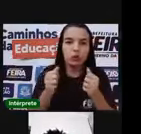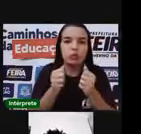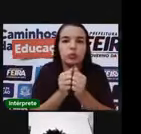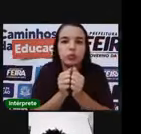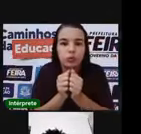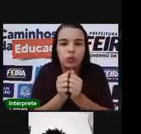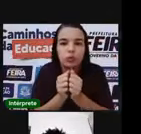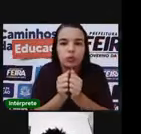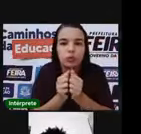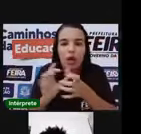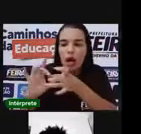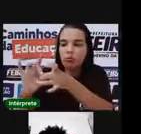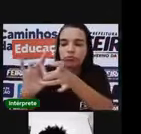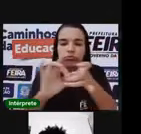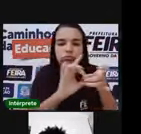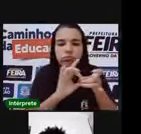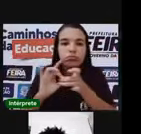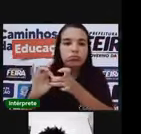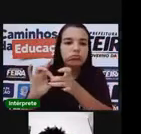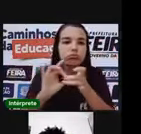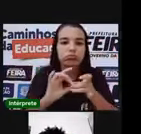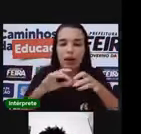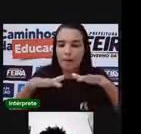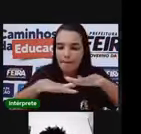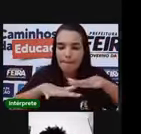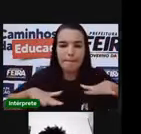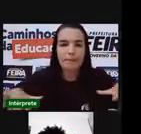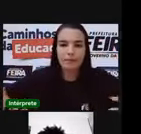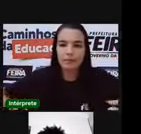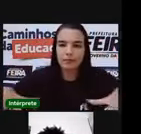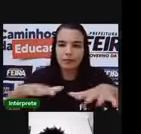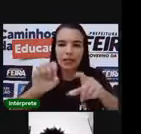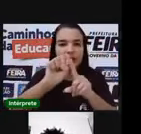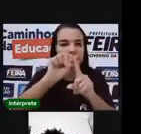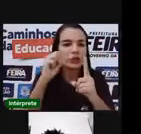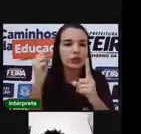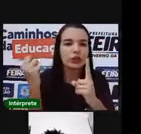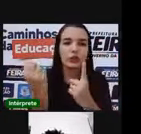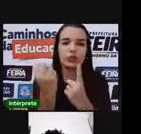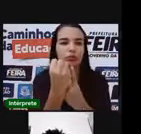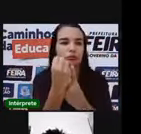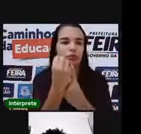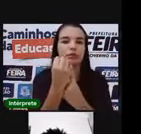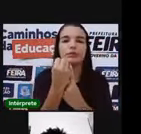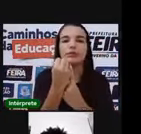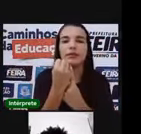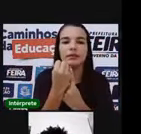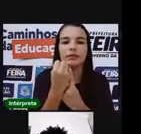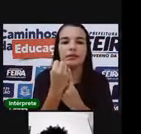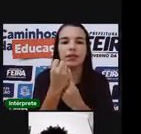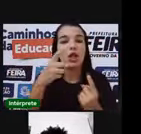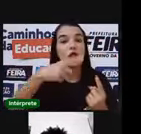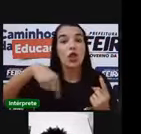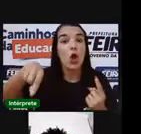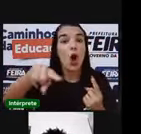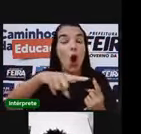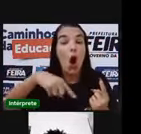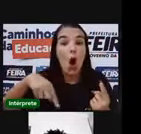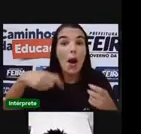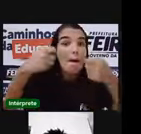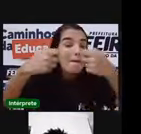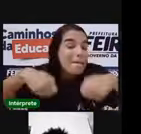social, política, não é muito política a solidariedade, que nós devemos ter, não